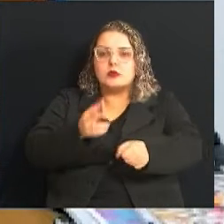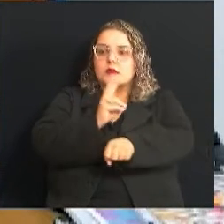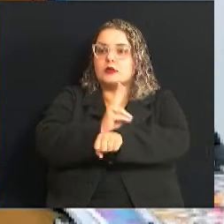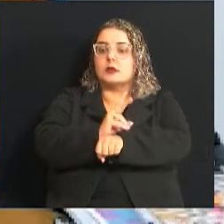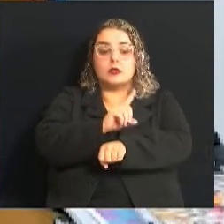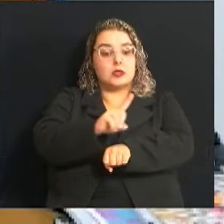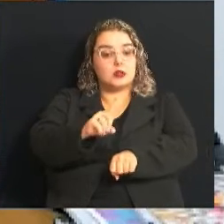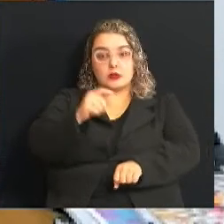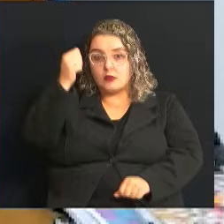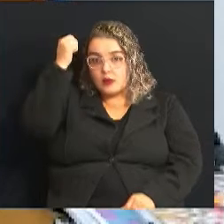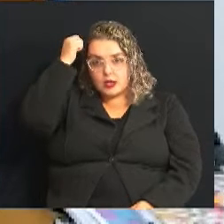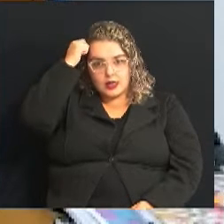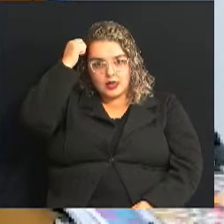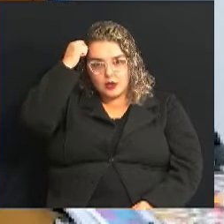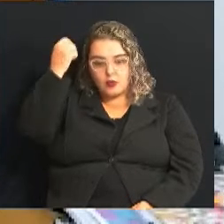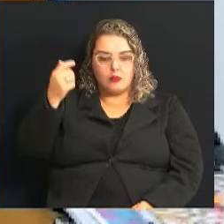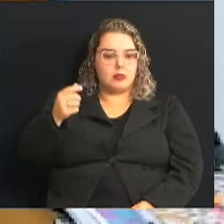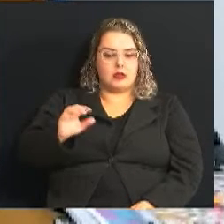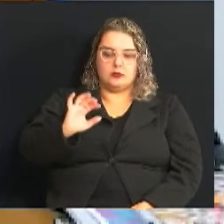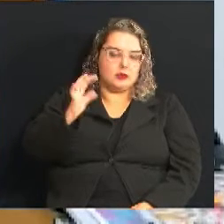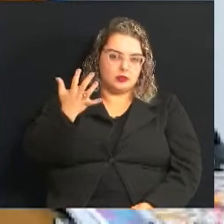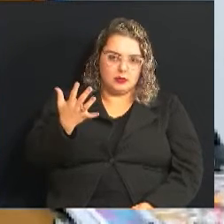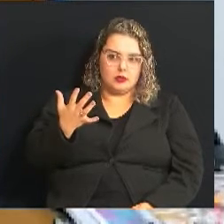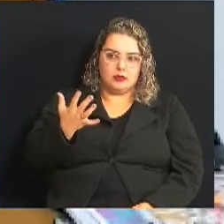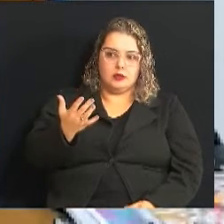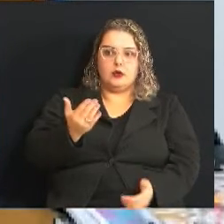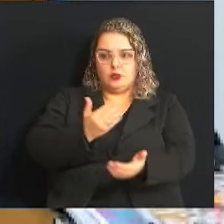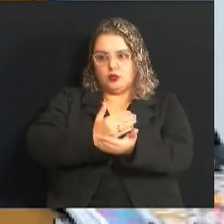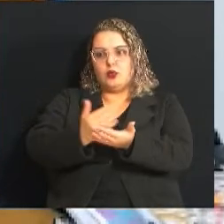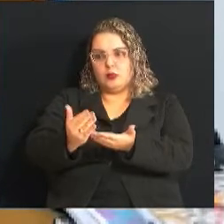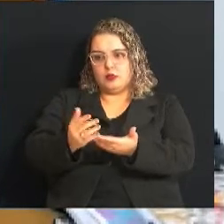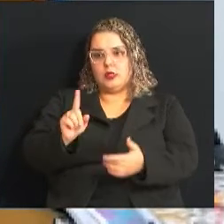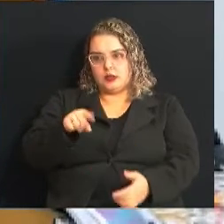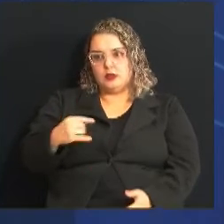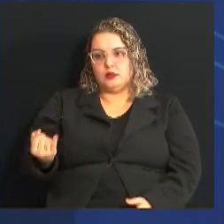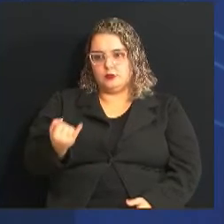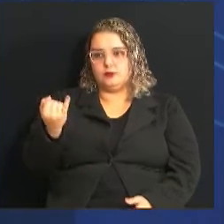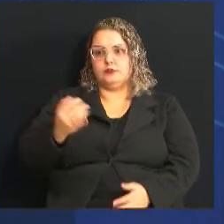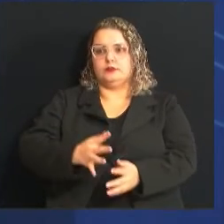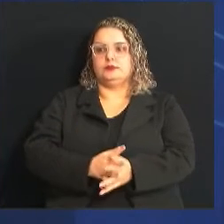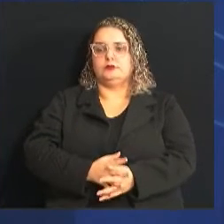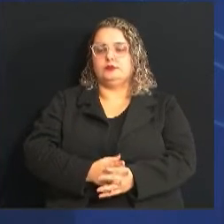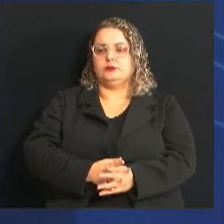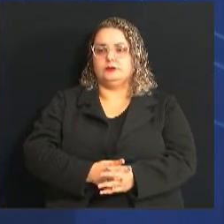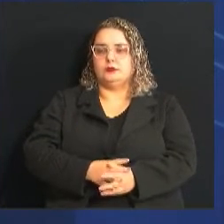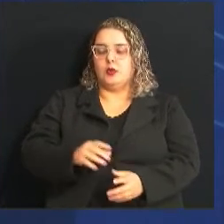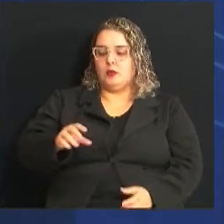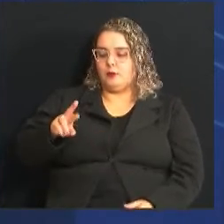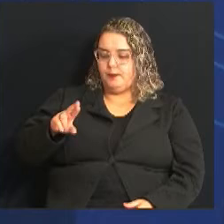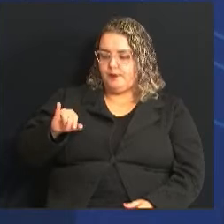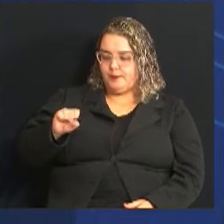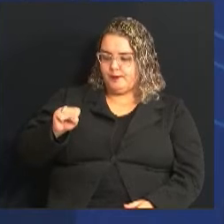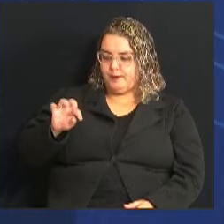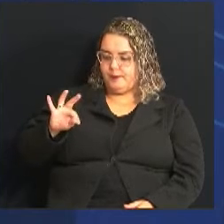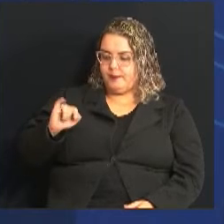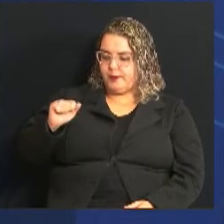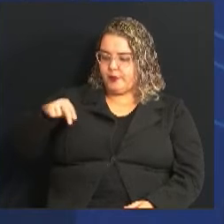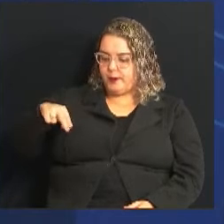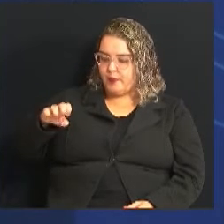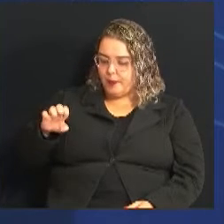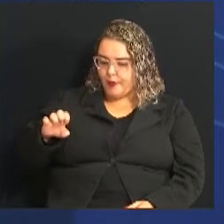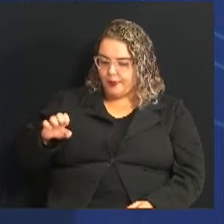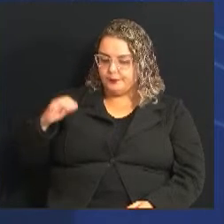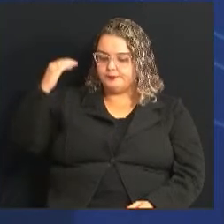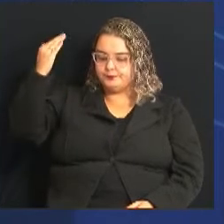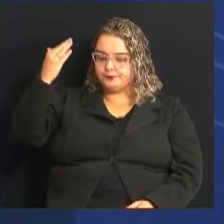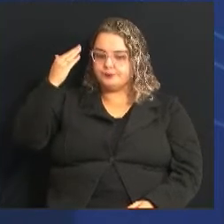que aconteceu. Então, a princípio, seria isso, né, importante. Ô, Cristiane, o adulto sabendo lidar,